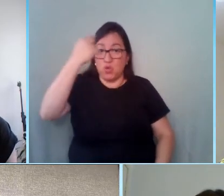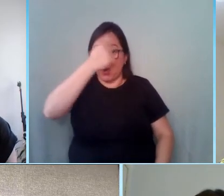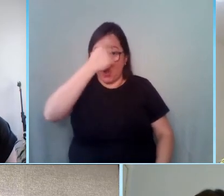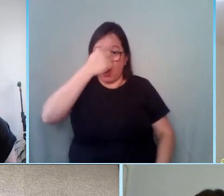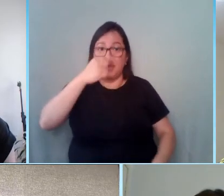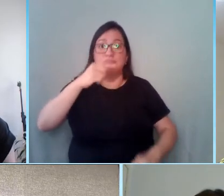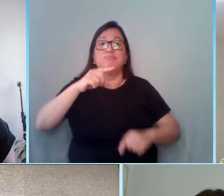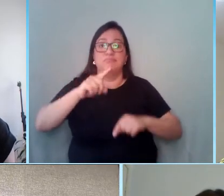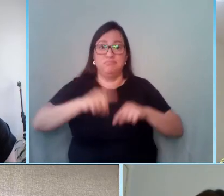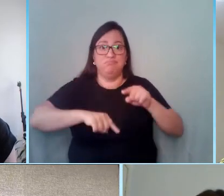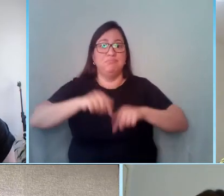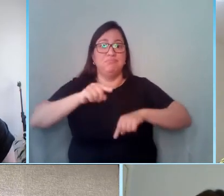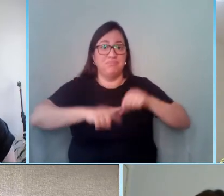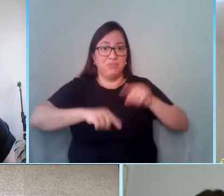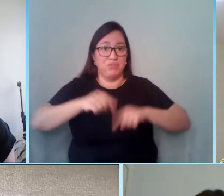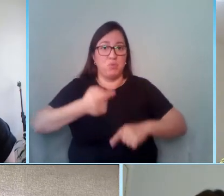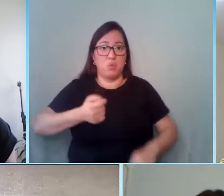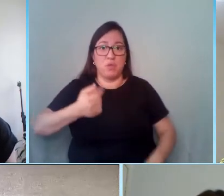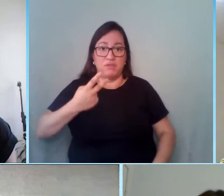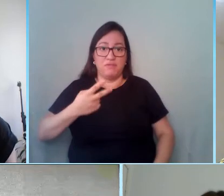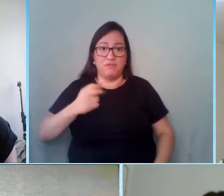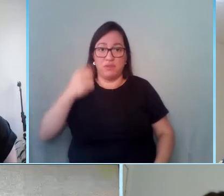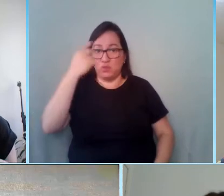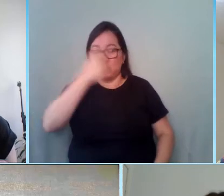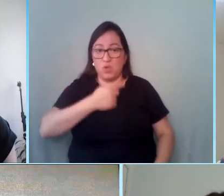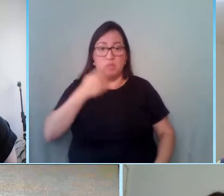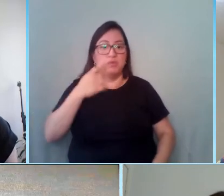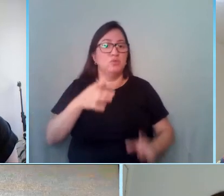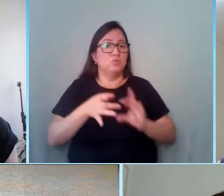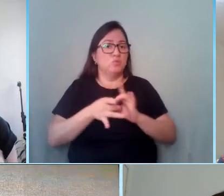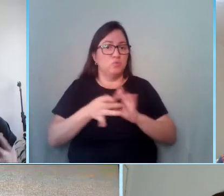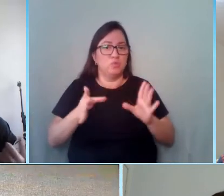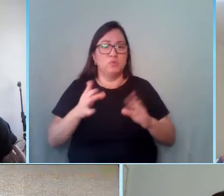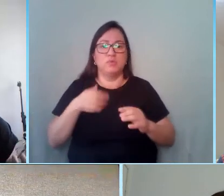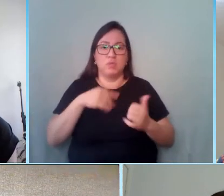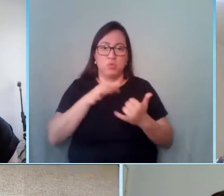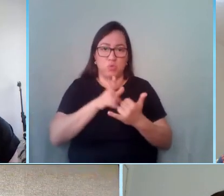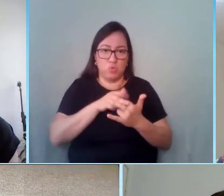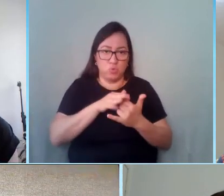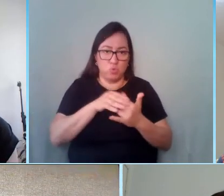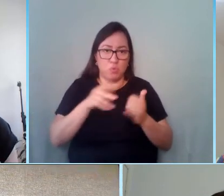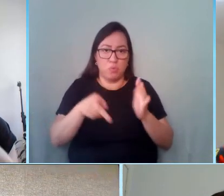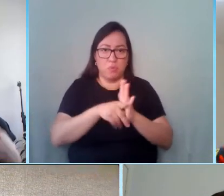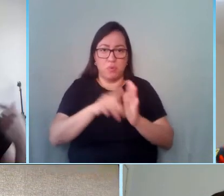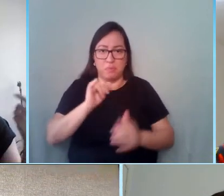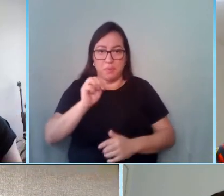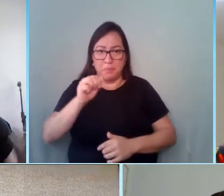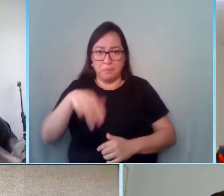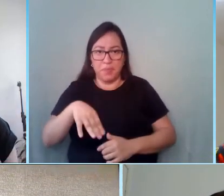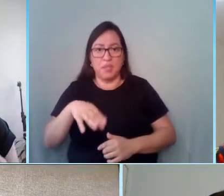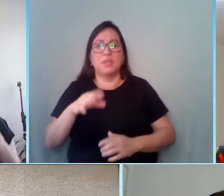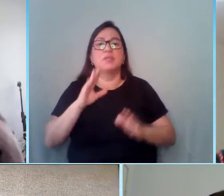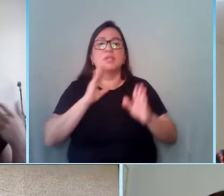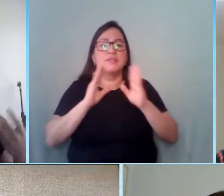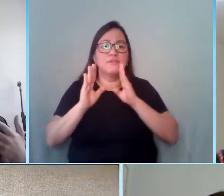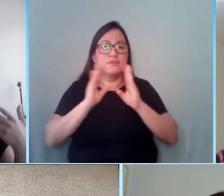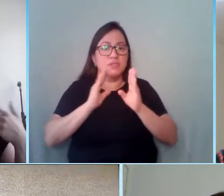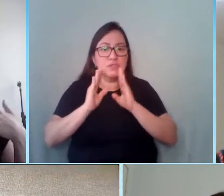PIN Debate, né? Esse conteúdo ele está todo disponível no YouTube do PIN, no Facebook, ele pode ser